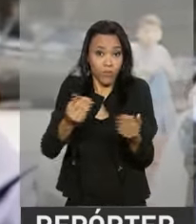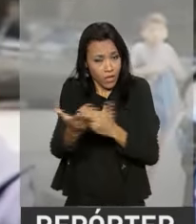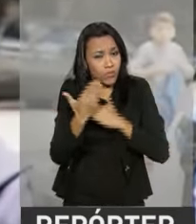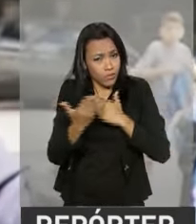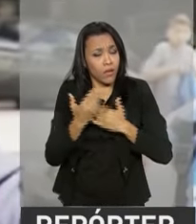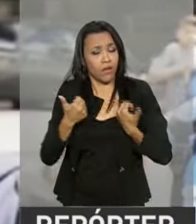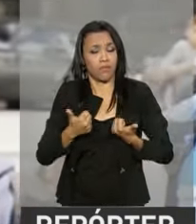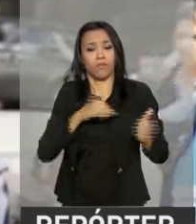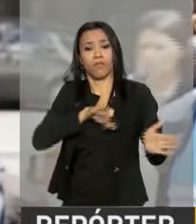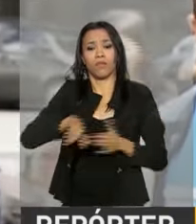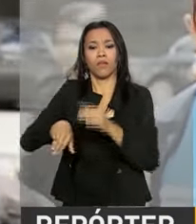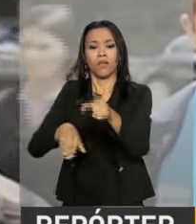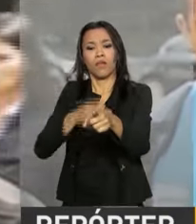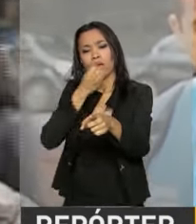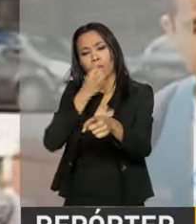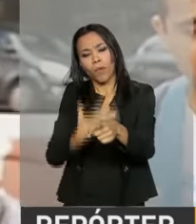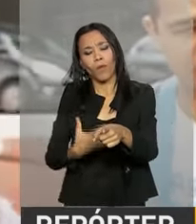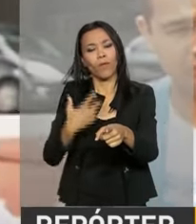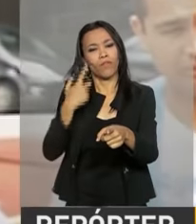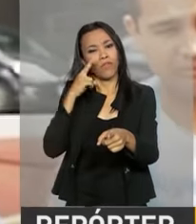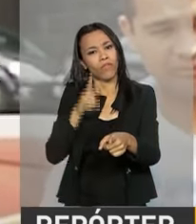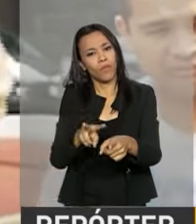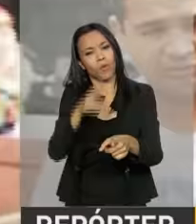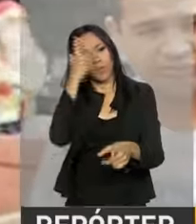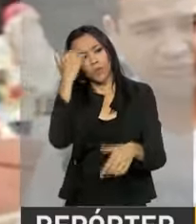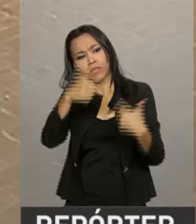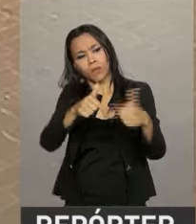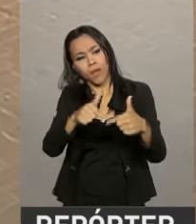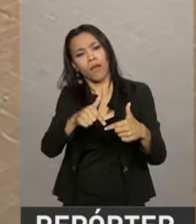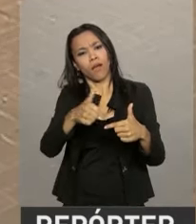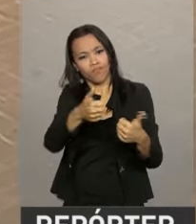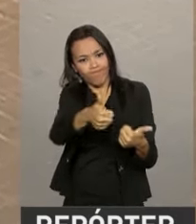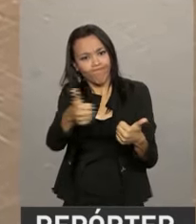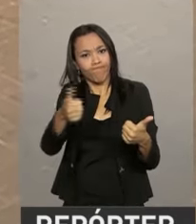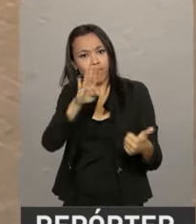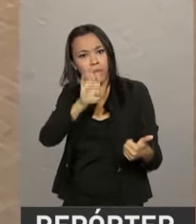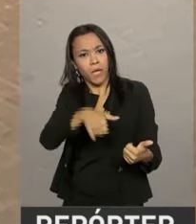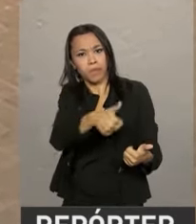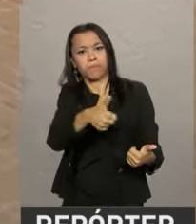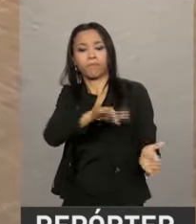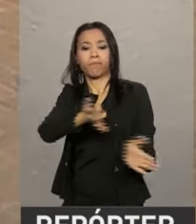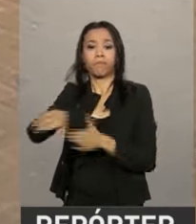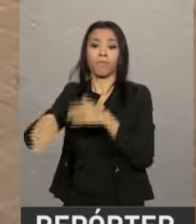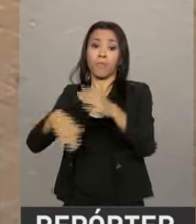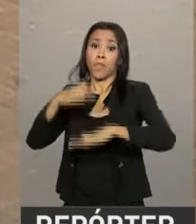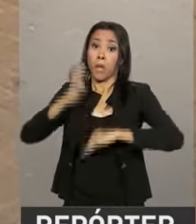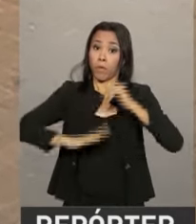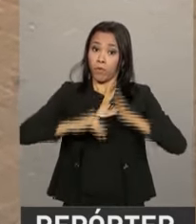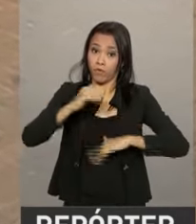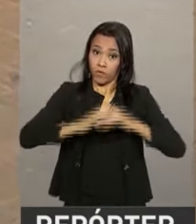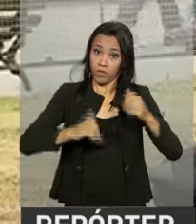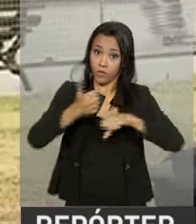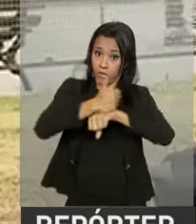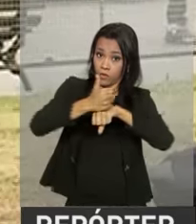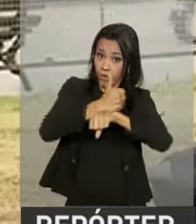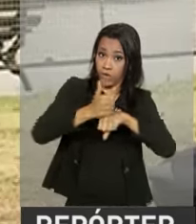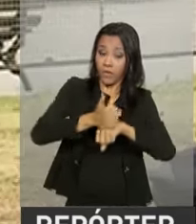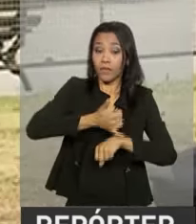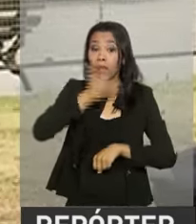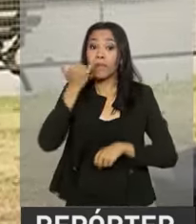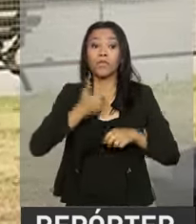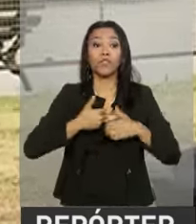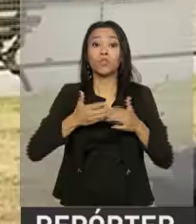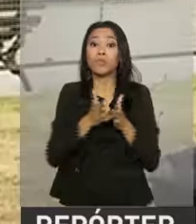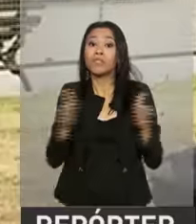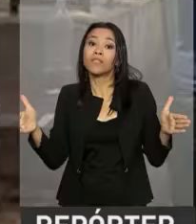mesmo. Isso. É bom uma pessoa trabalhar, tem gente bem. A quantidade de equipes e profissionais por município depende